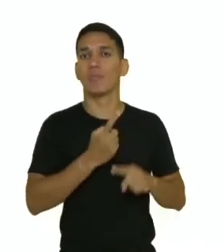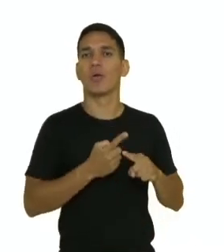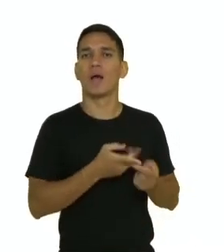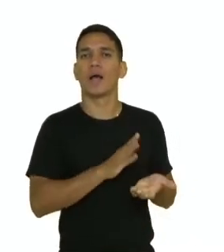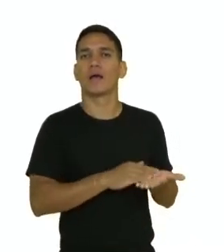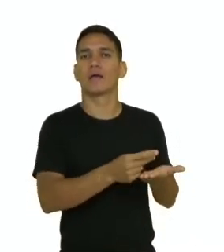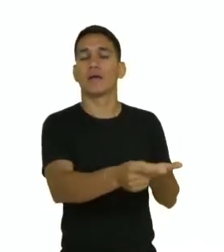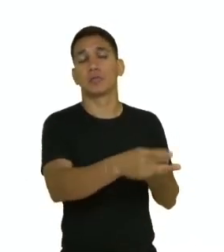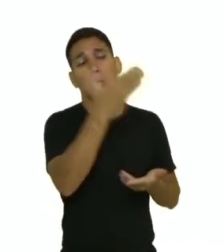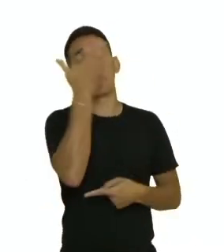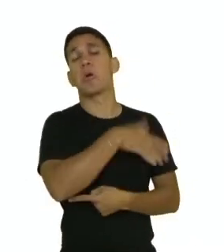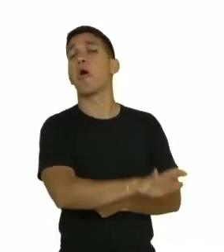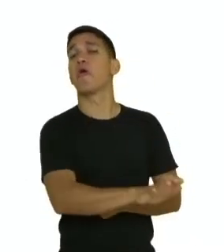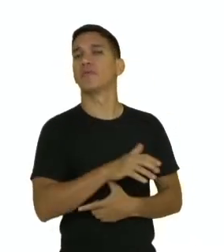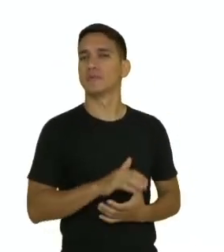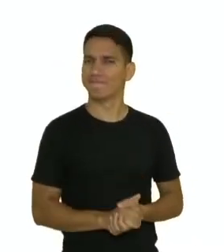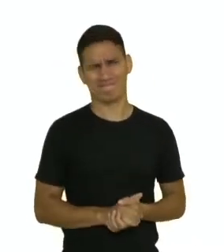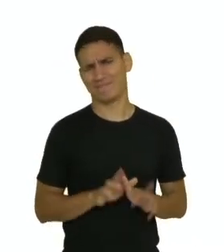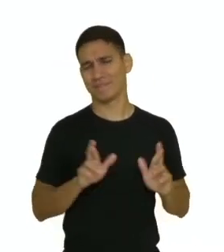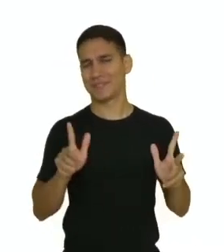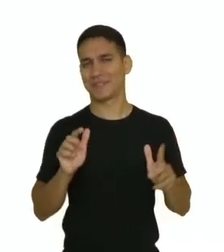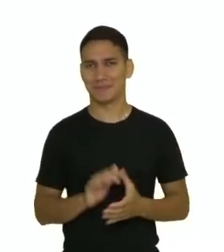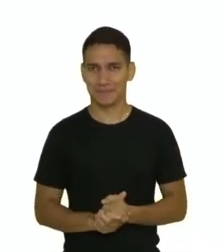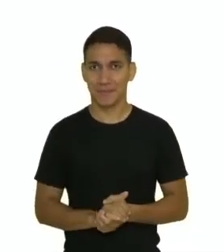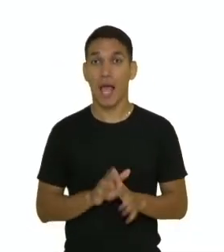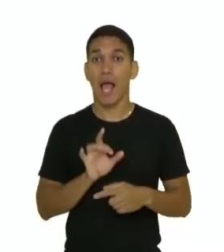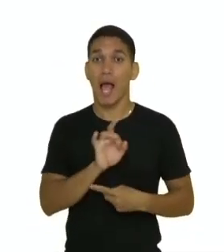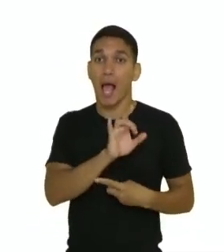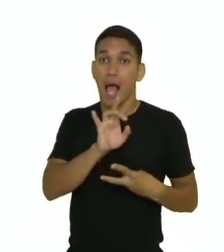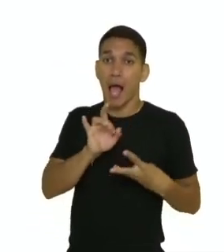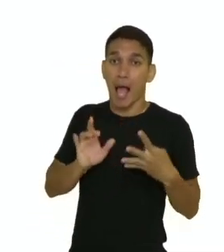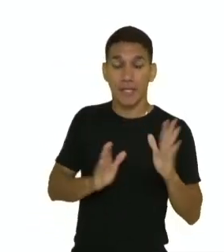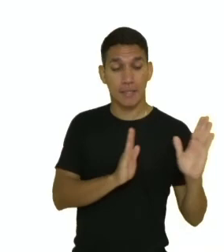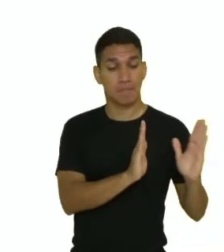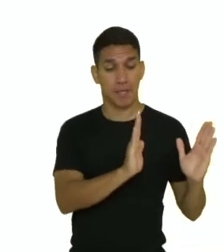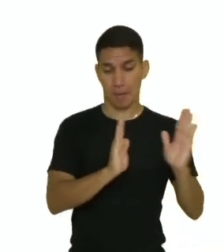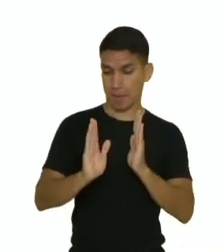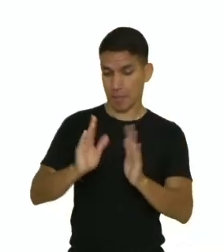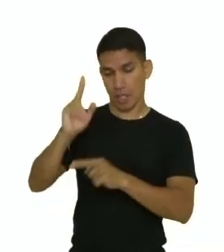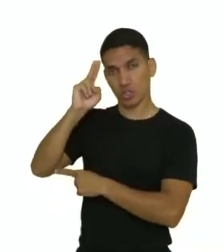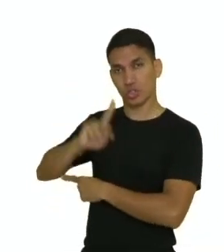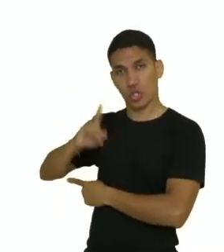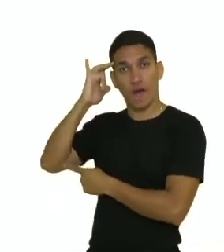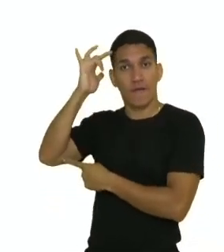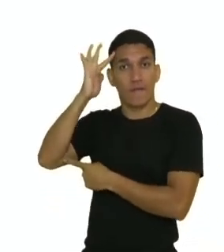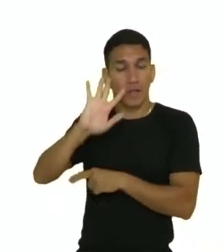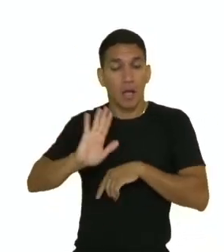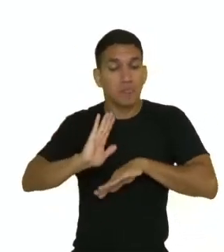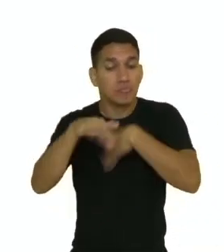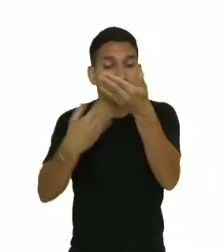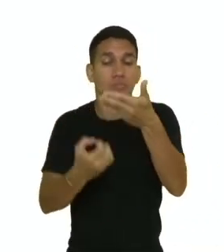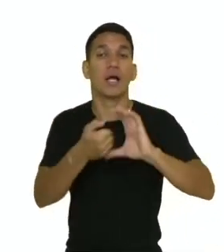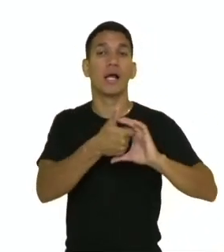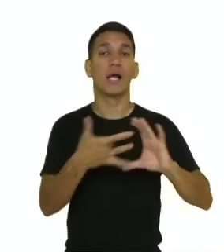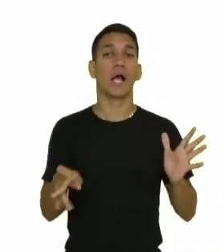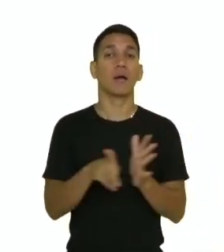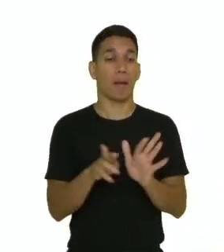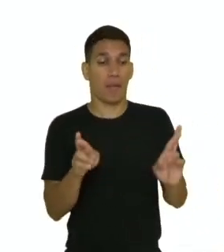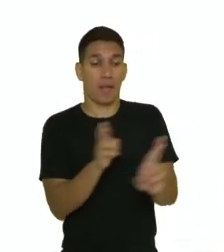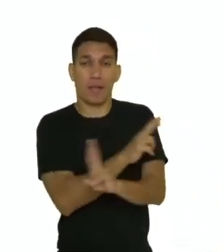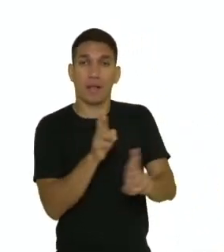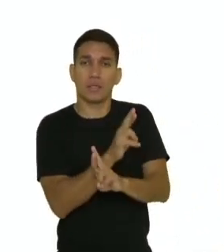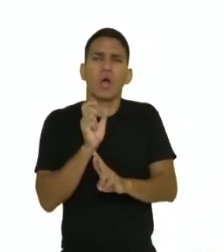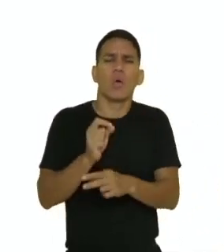como evidente. Em cada período da história da filosofia, ela desenvolveu características relacionadas a